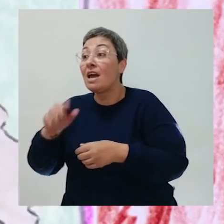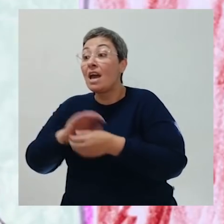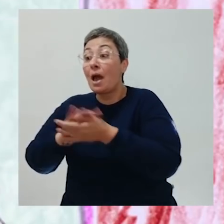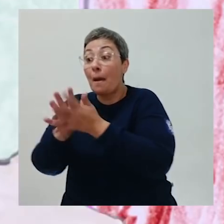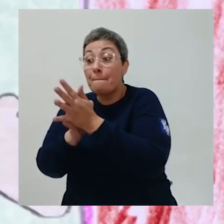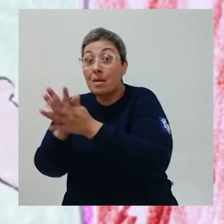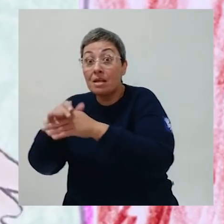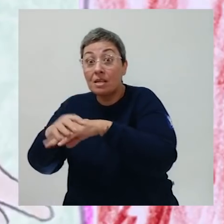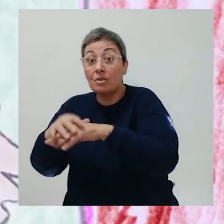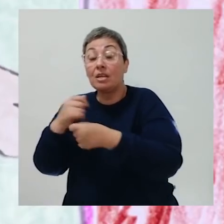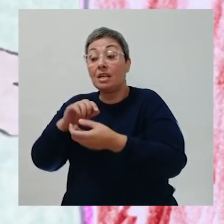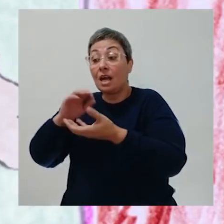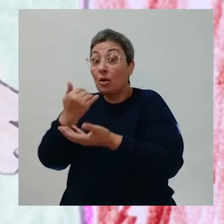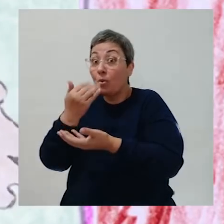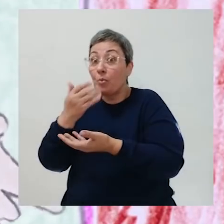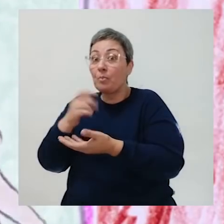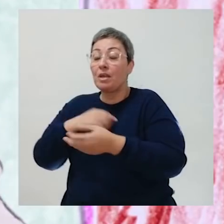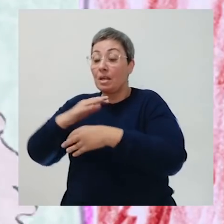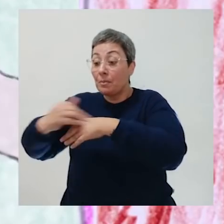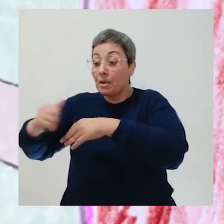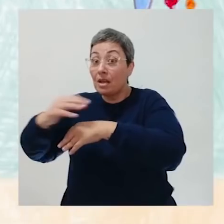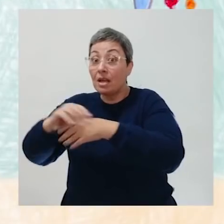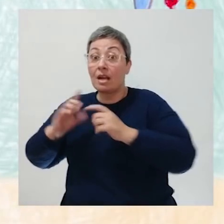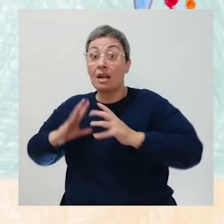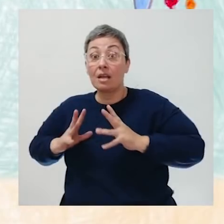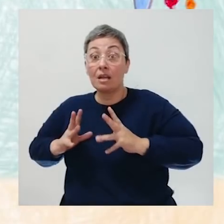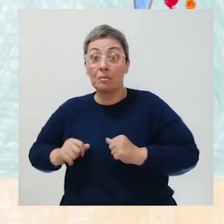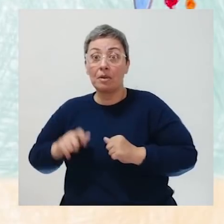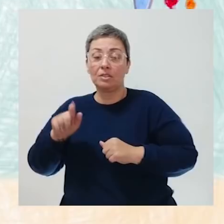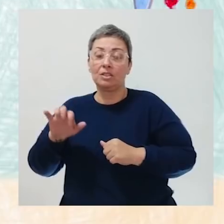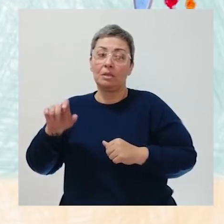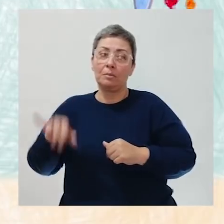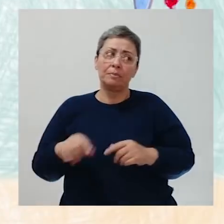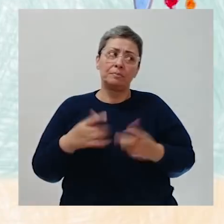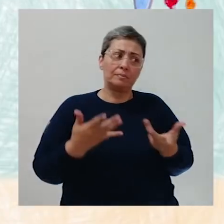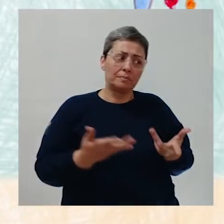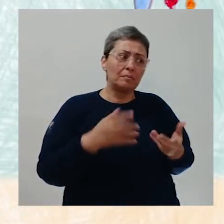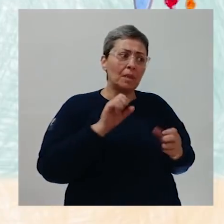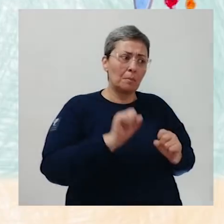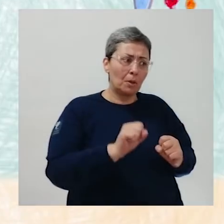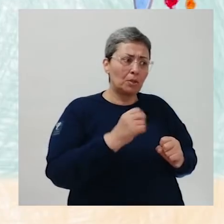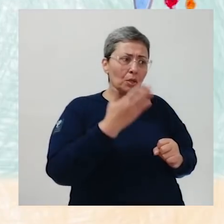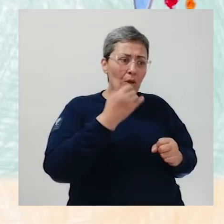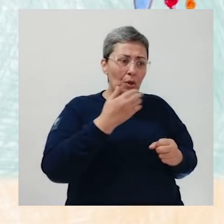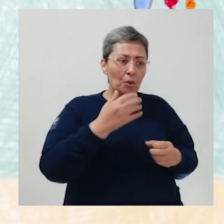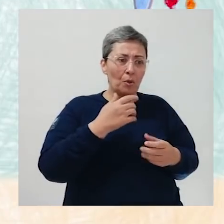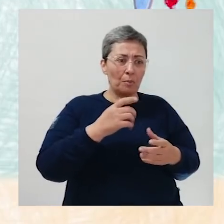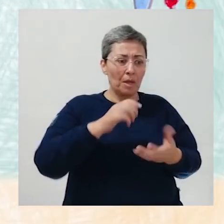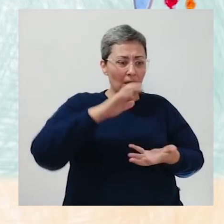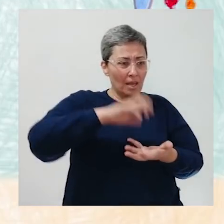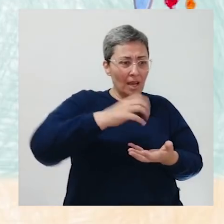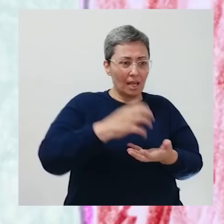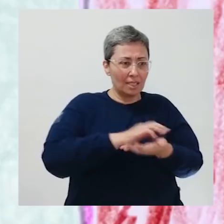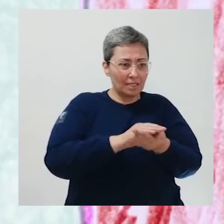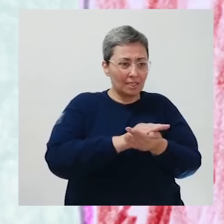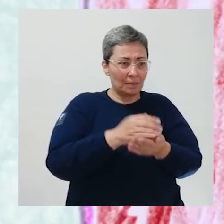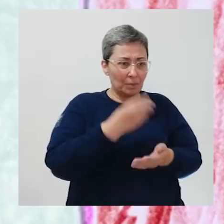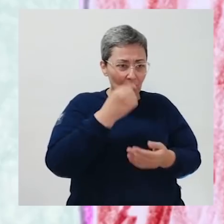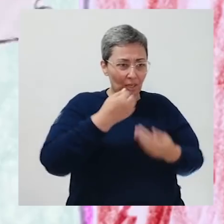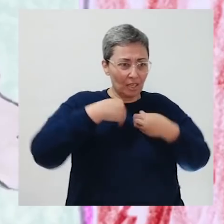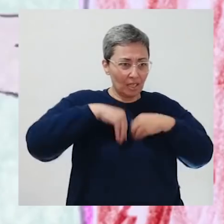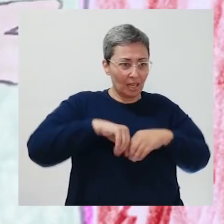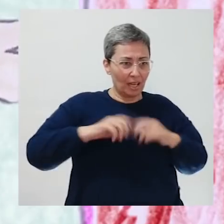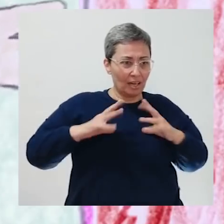as mãos e os alimentos, para retirar os germes. Nesse caso, mãe, posso comer sabão e fazer uma lavagem estomacal?